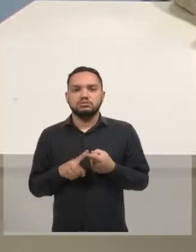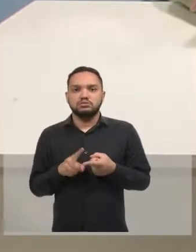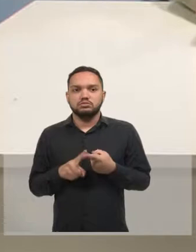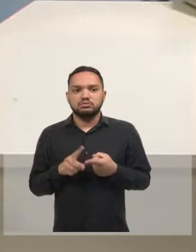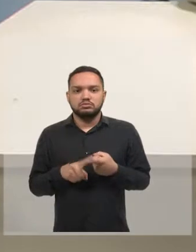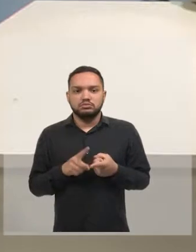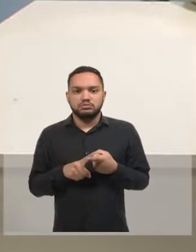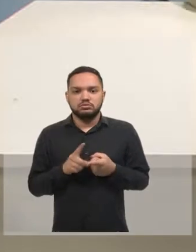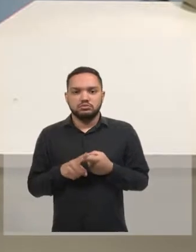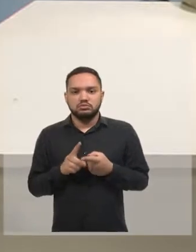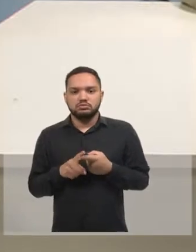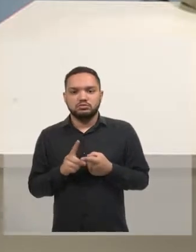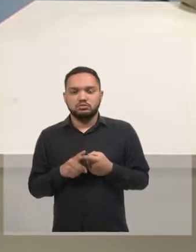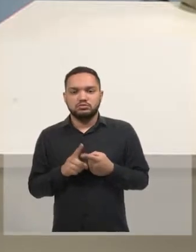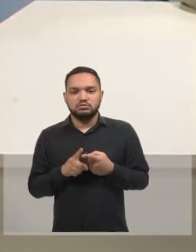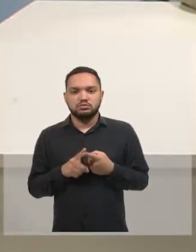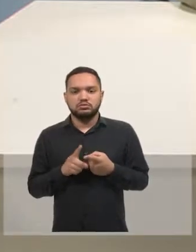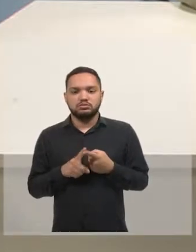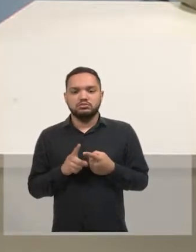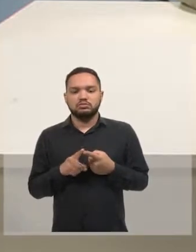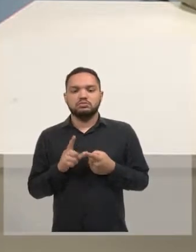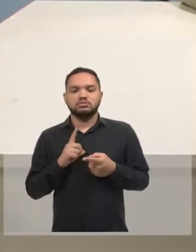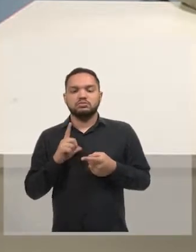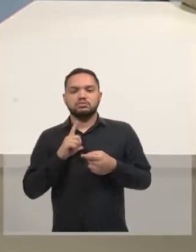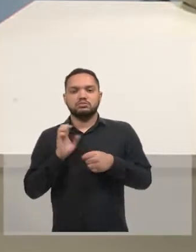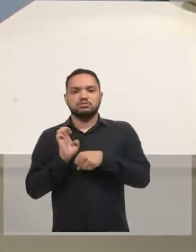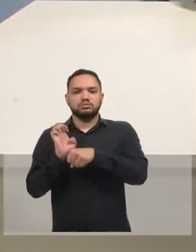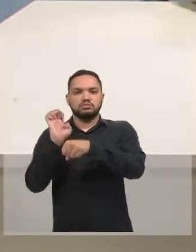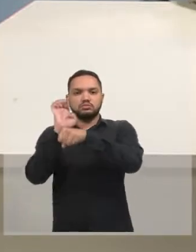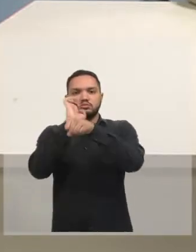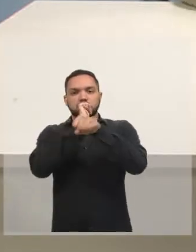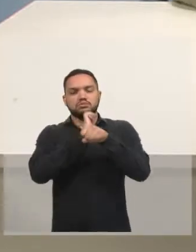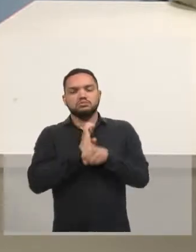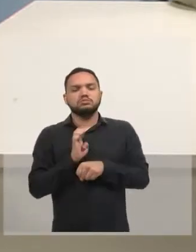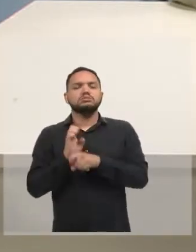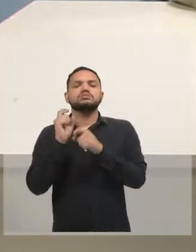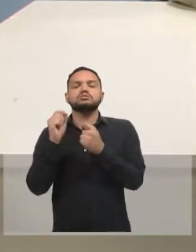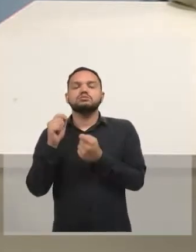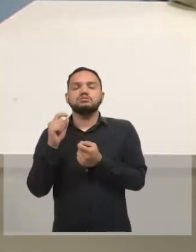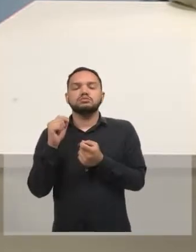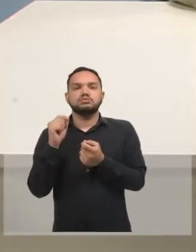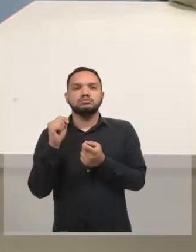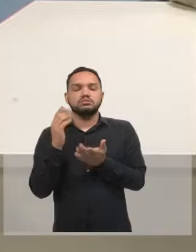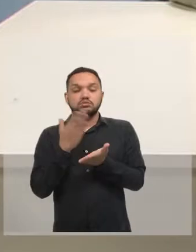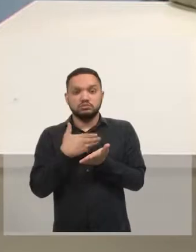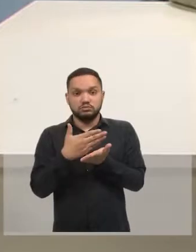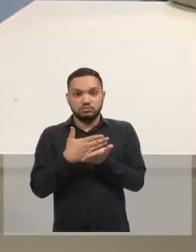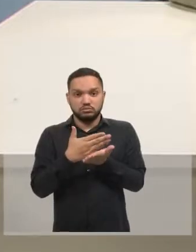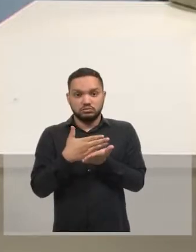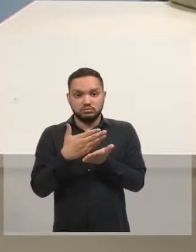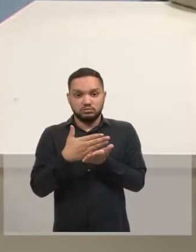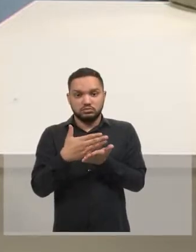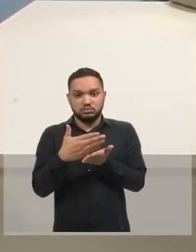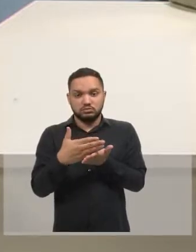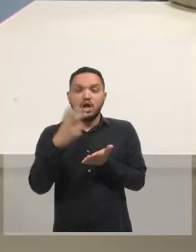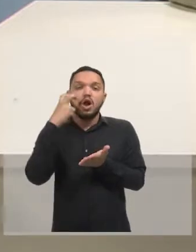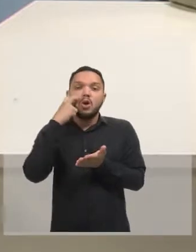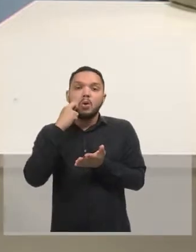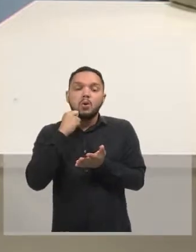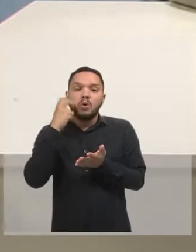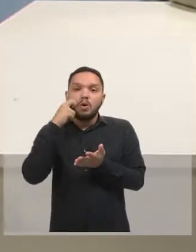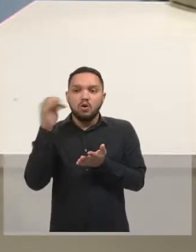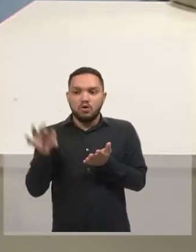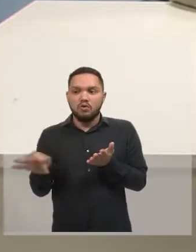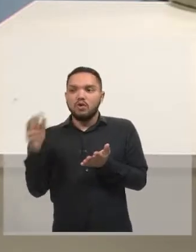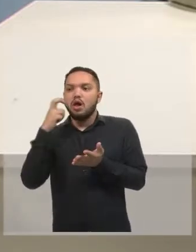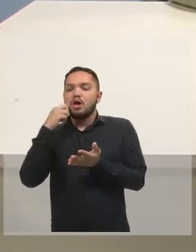extensão dos ganhos com acessão onerosa aos estados, que é a partilha do que dos lucros,